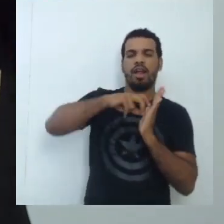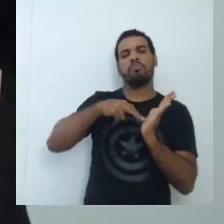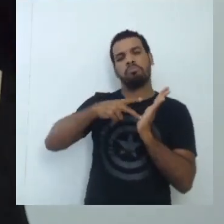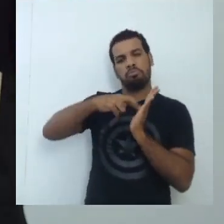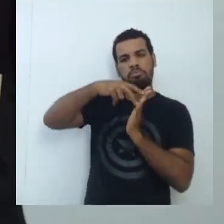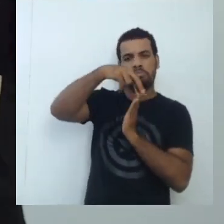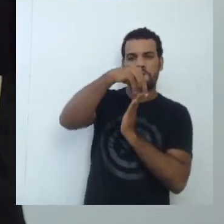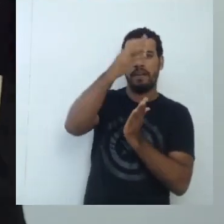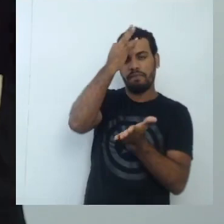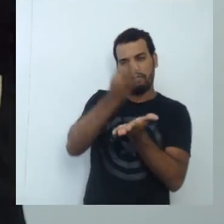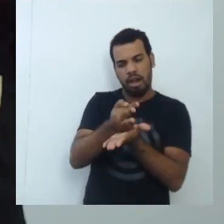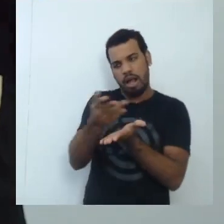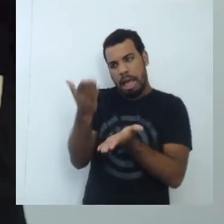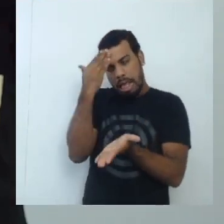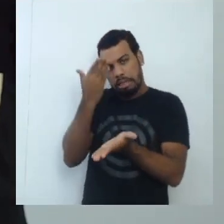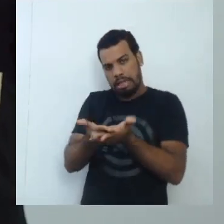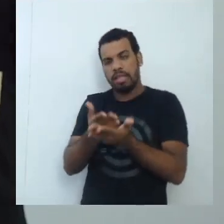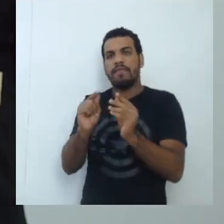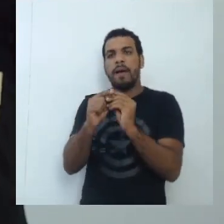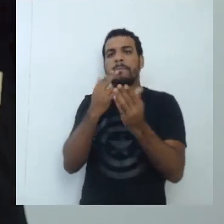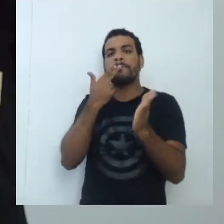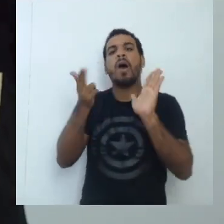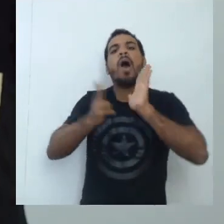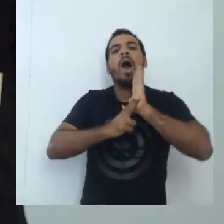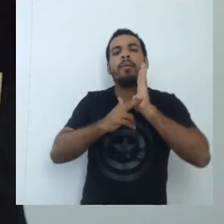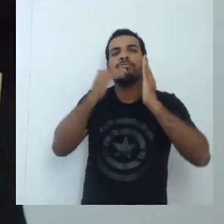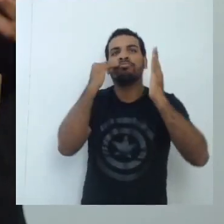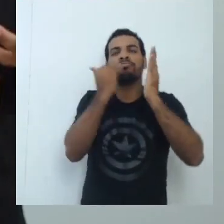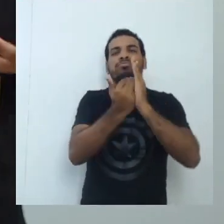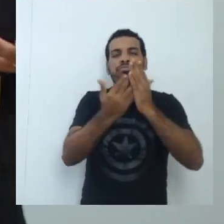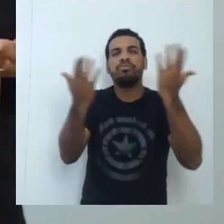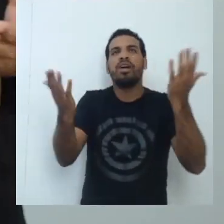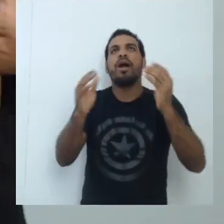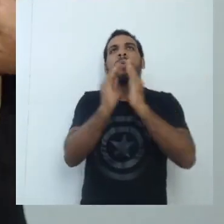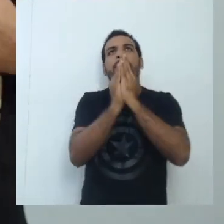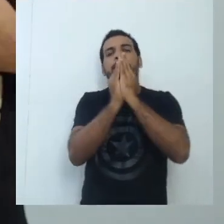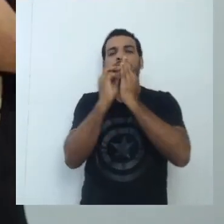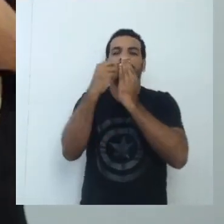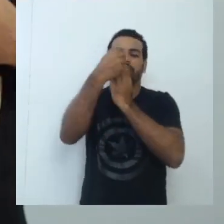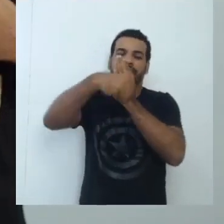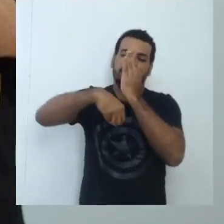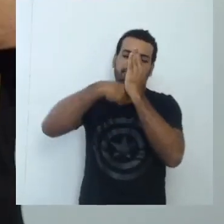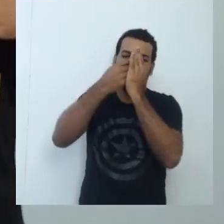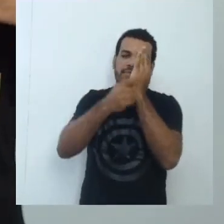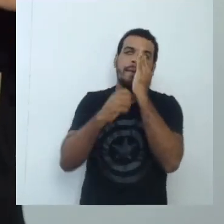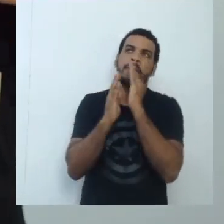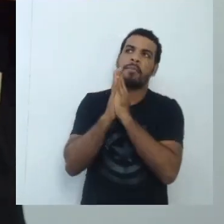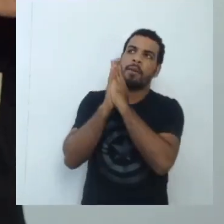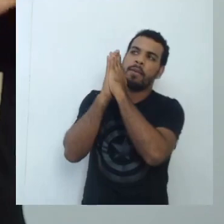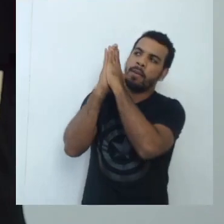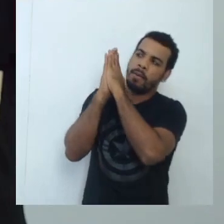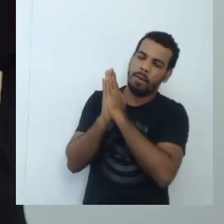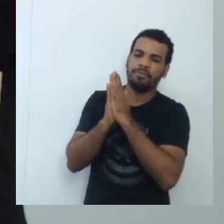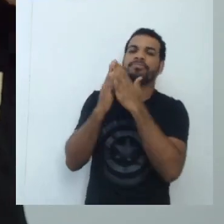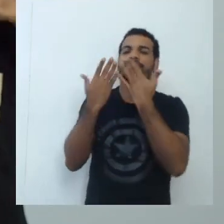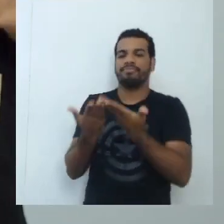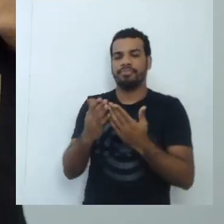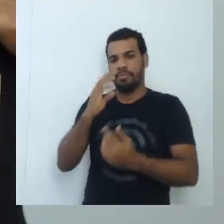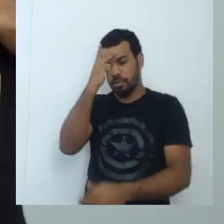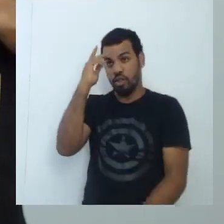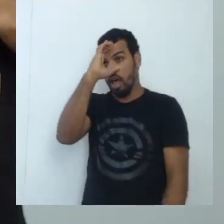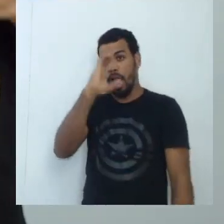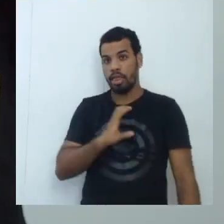baseadas na sua fé, para fazer ali as suas reverências à santa, né? Então, centenas de